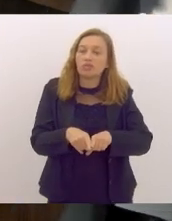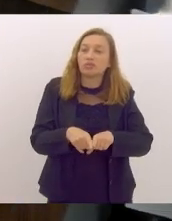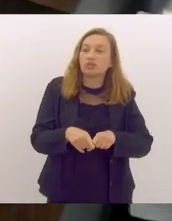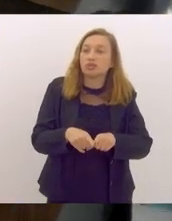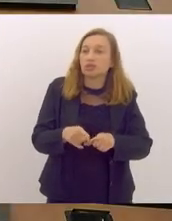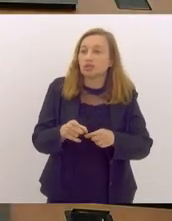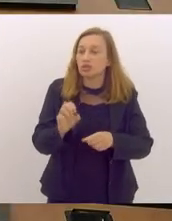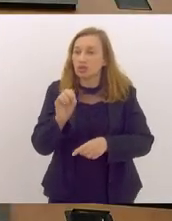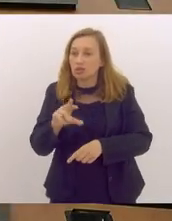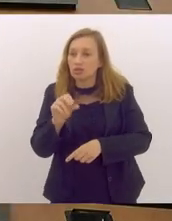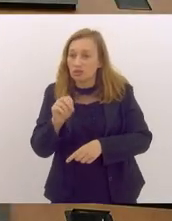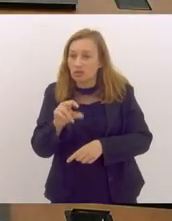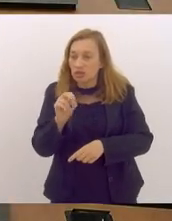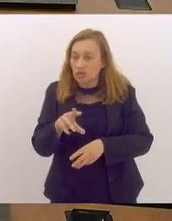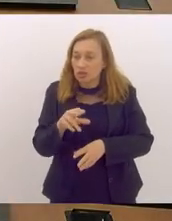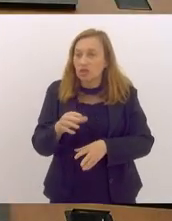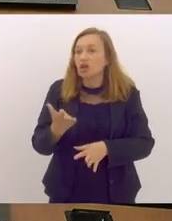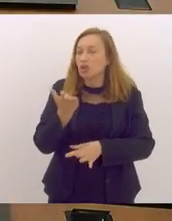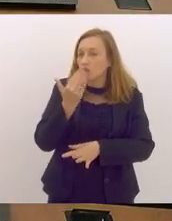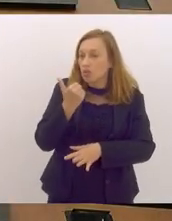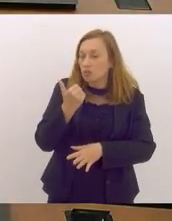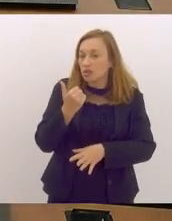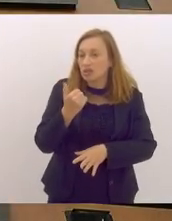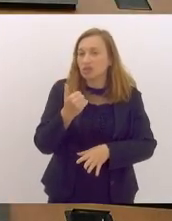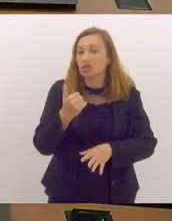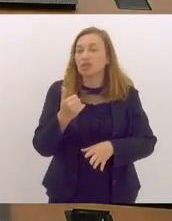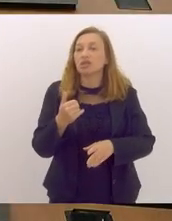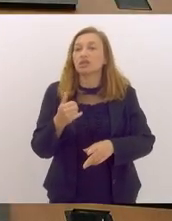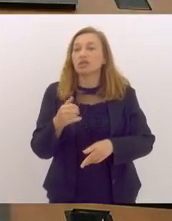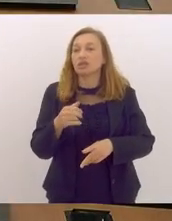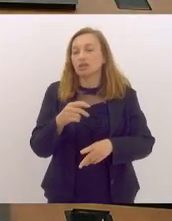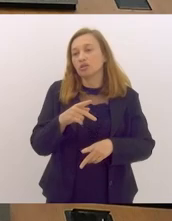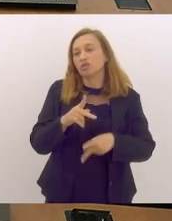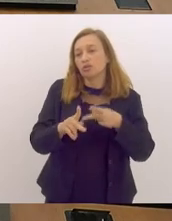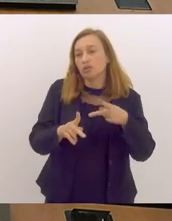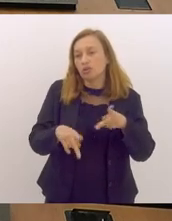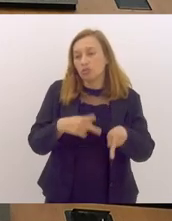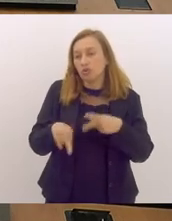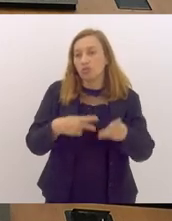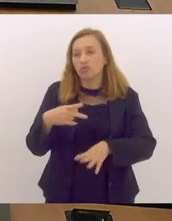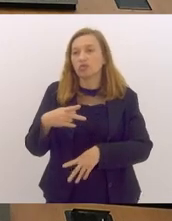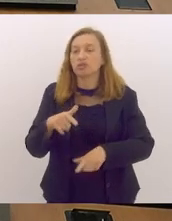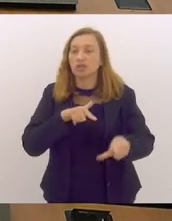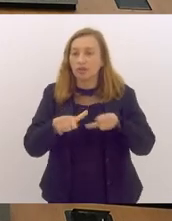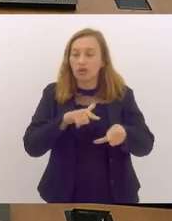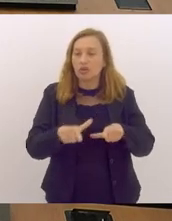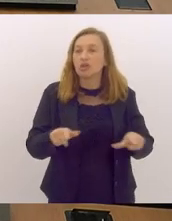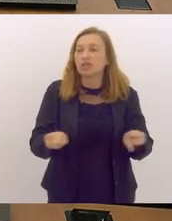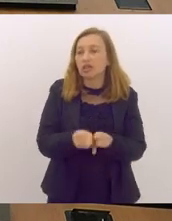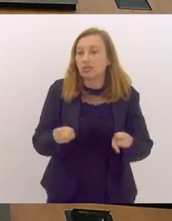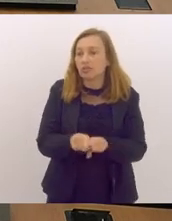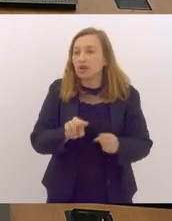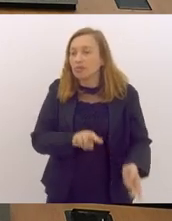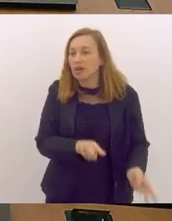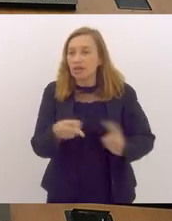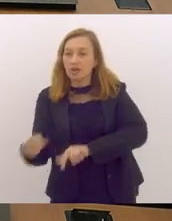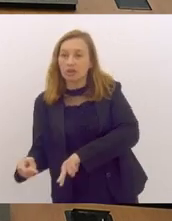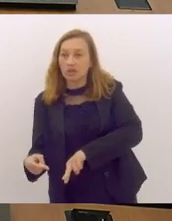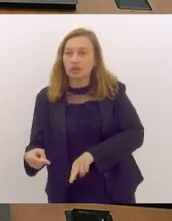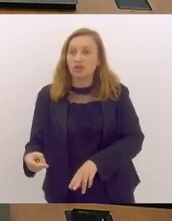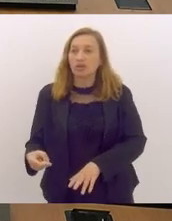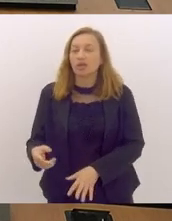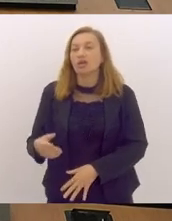alimentação saudável e comida na mesa do trabalhador. Aproveito, presidente, também para encaminhar a posição do